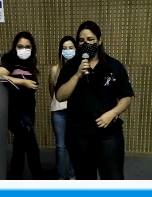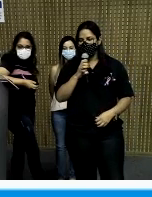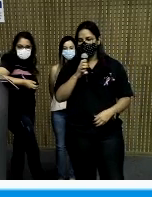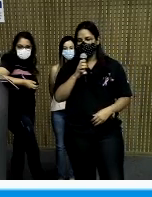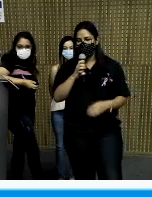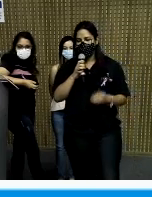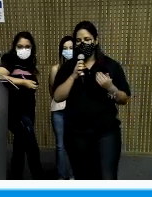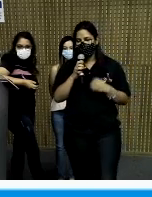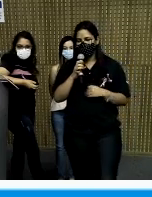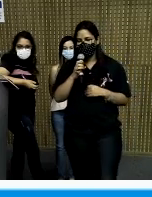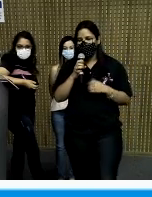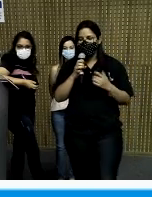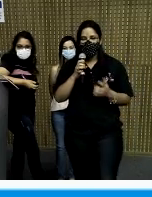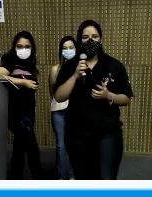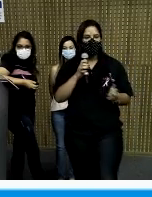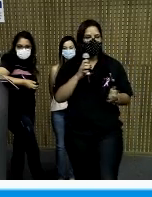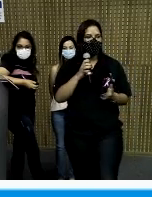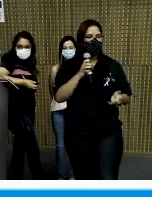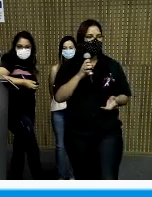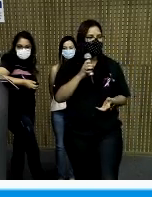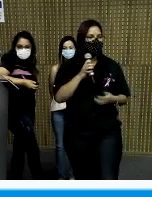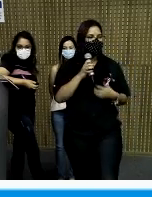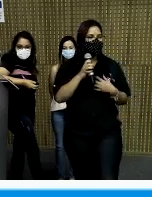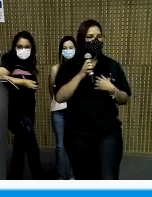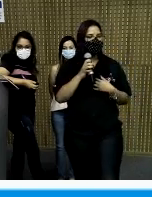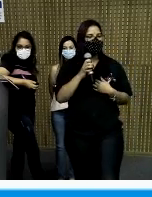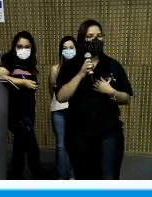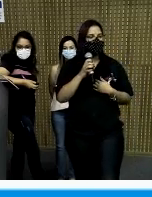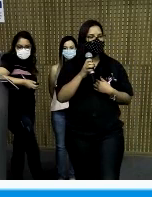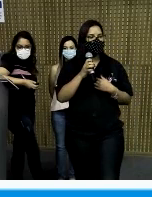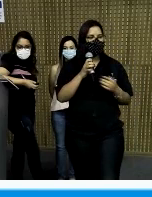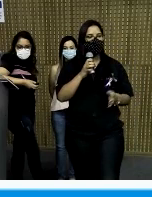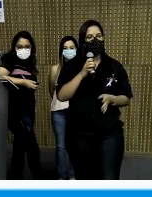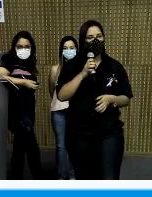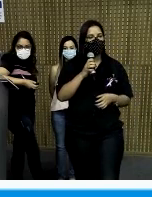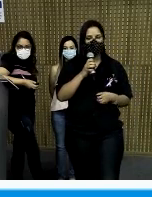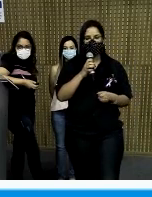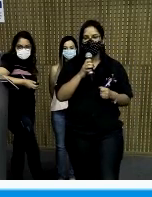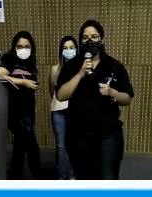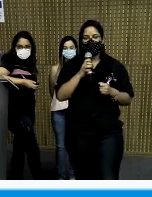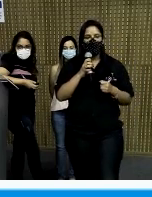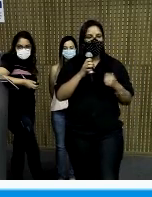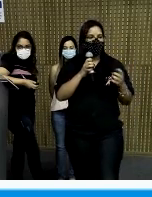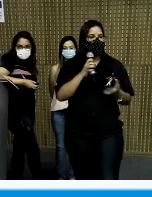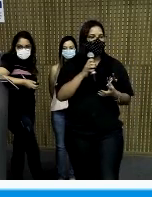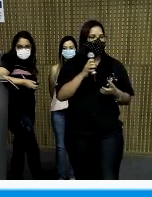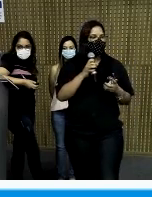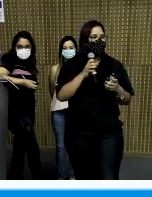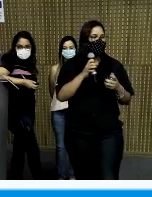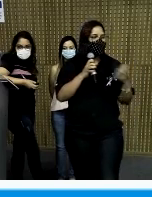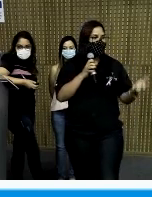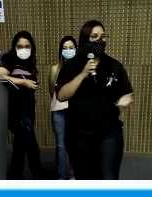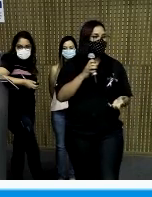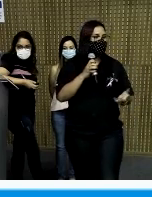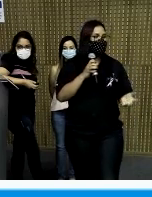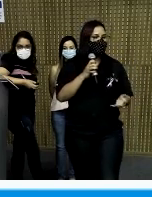O tempo de demora da neurologia preocupa um pouco, porque geralmente quando o paciente precisa da neurologia, geralmente é um paciente